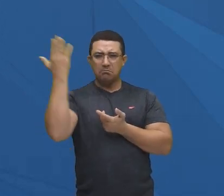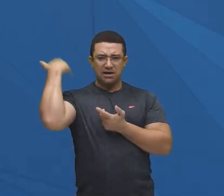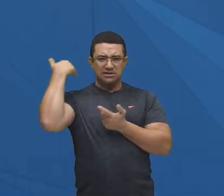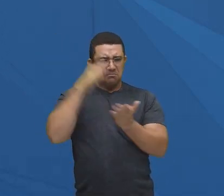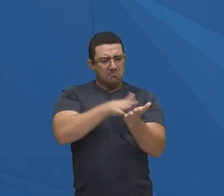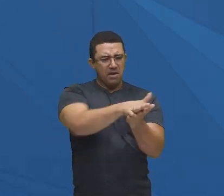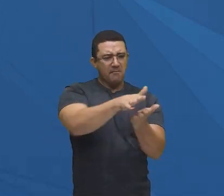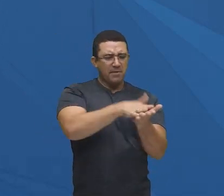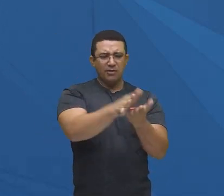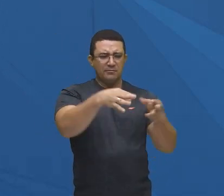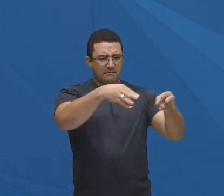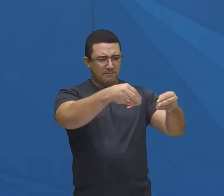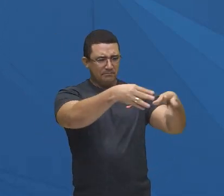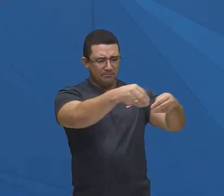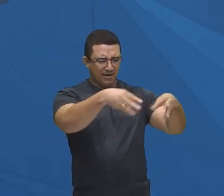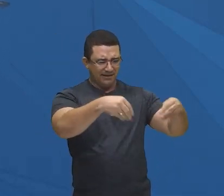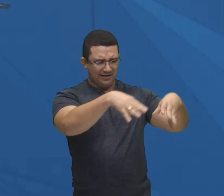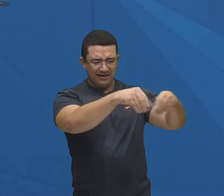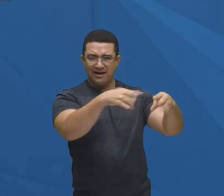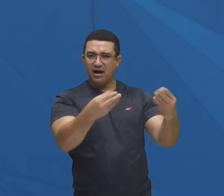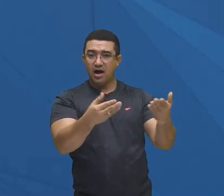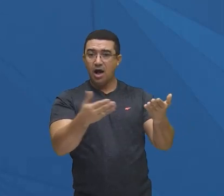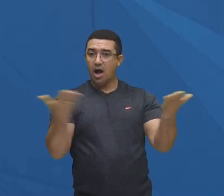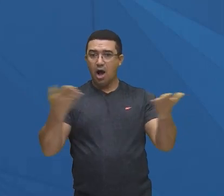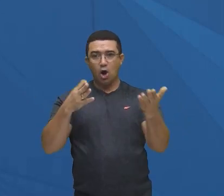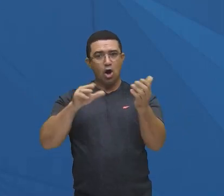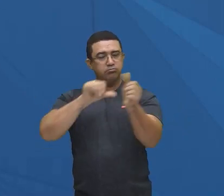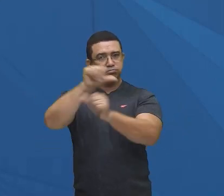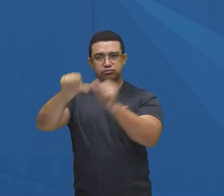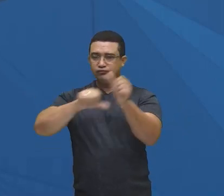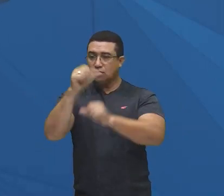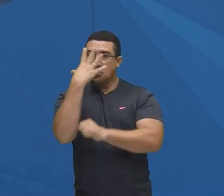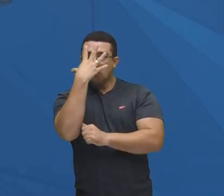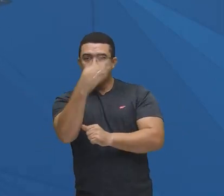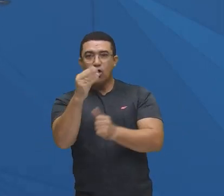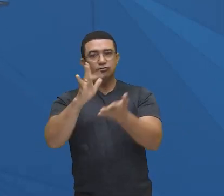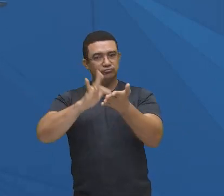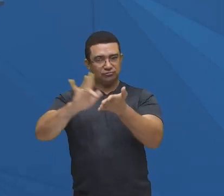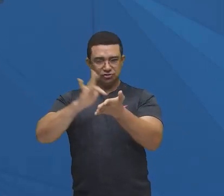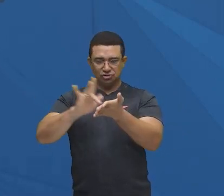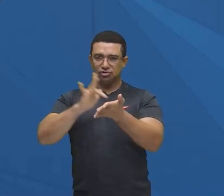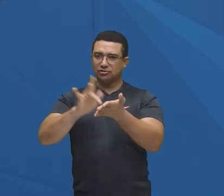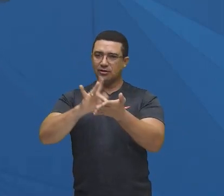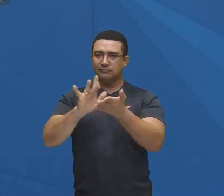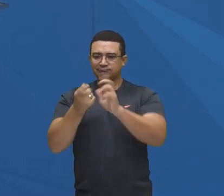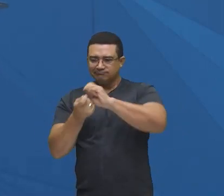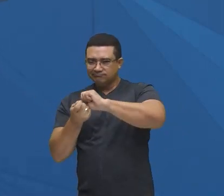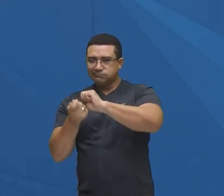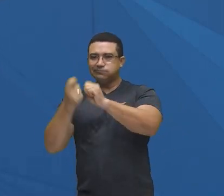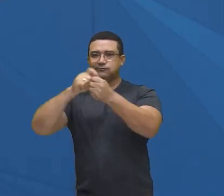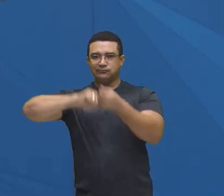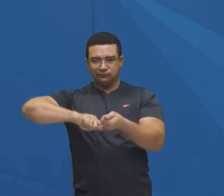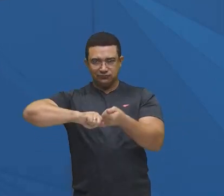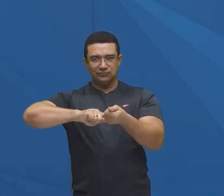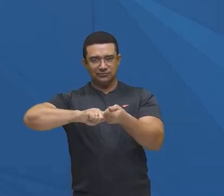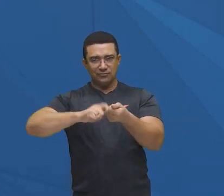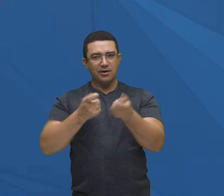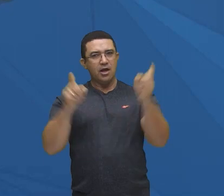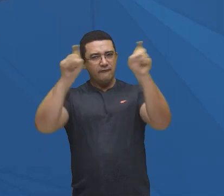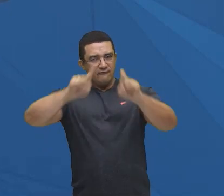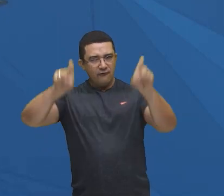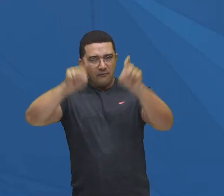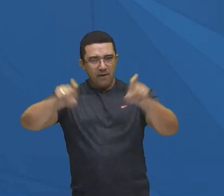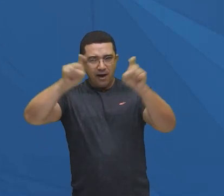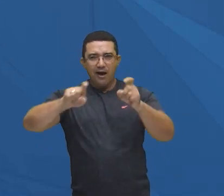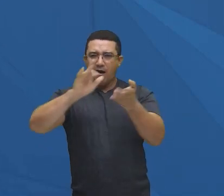físico, palpável, numa versão digital, ou seja, aquilo que foi transformado por um sistema de informatização.